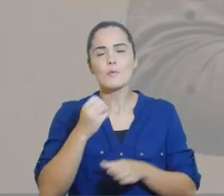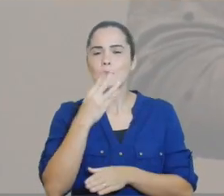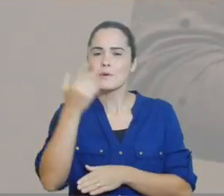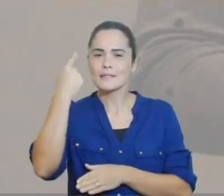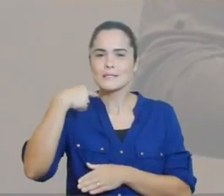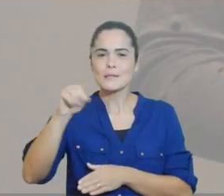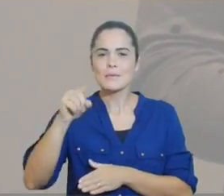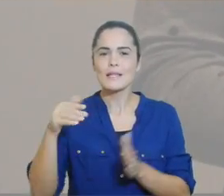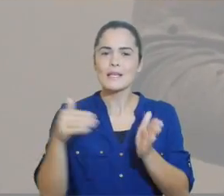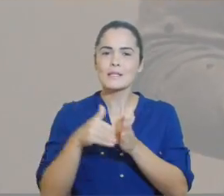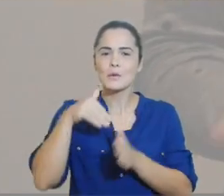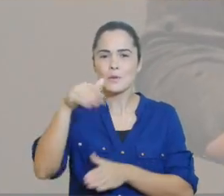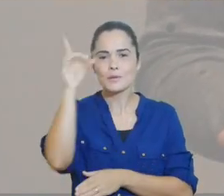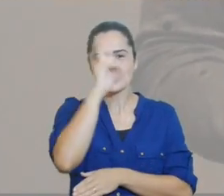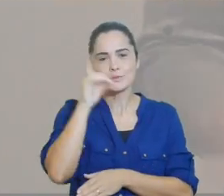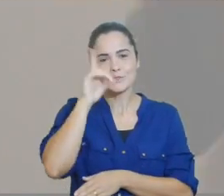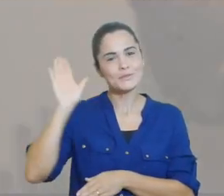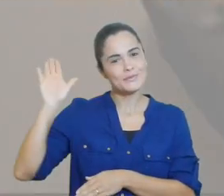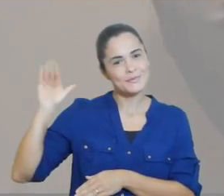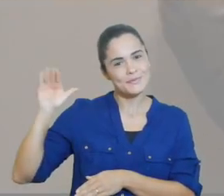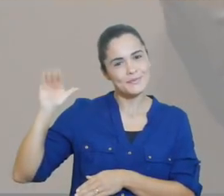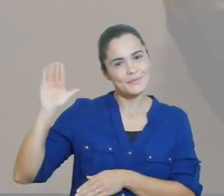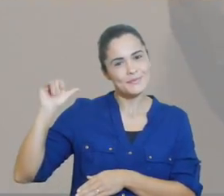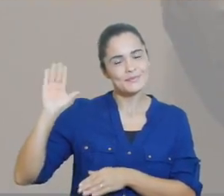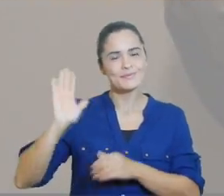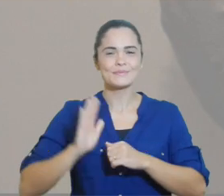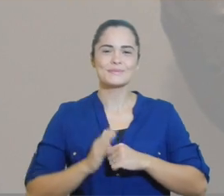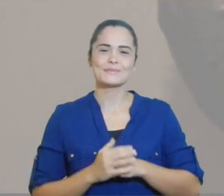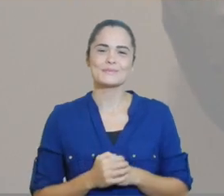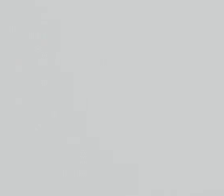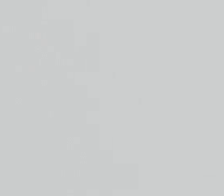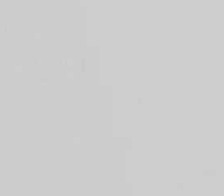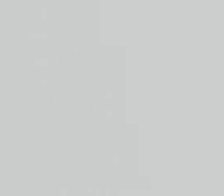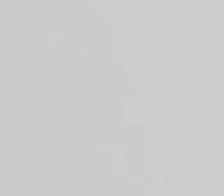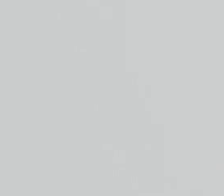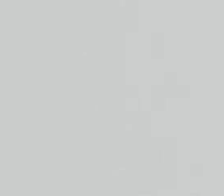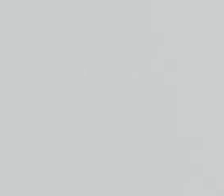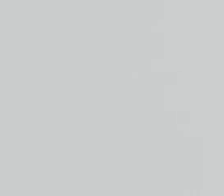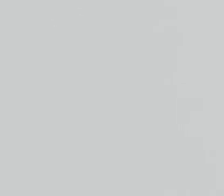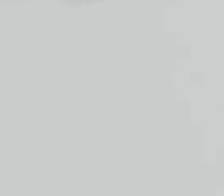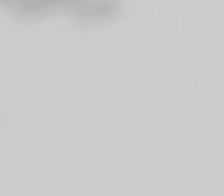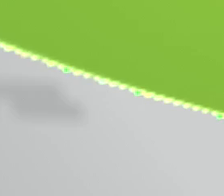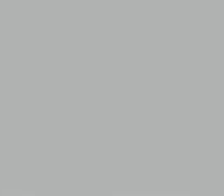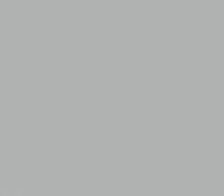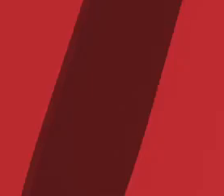IBMEER Notícias fica por aqui. Uma boa semana a todos e até o próximo domingo.